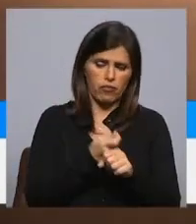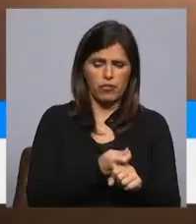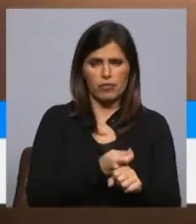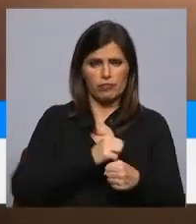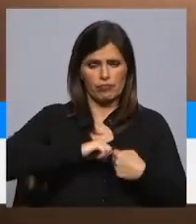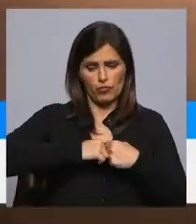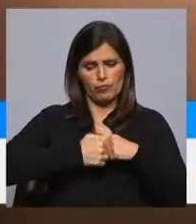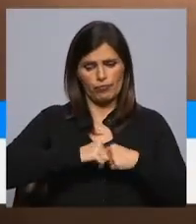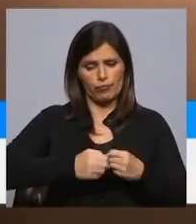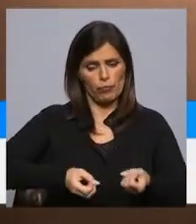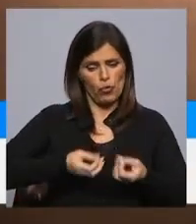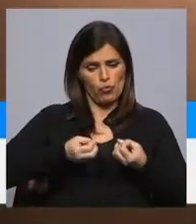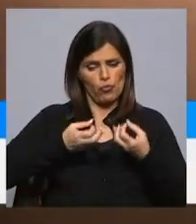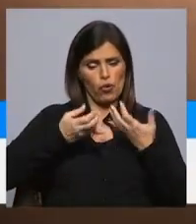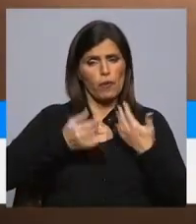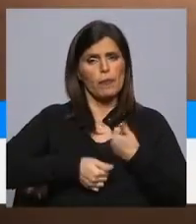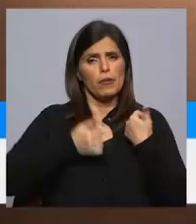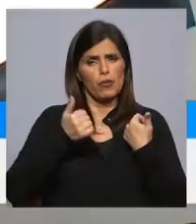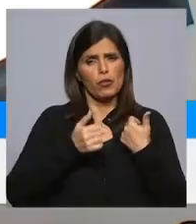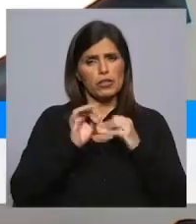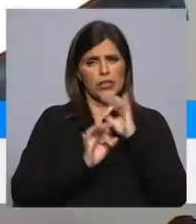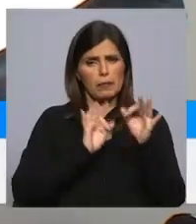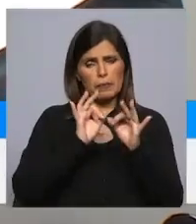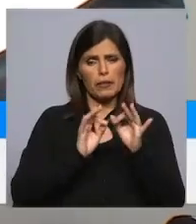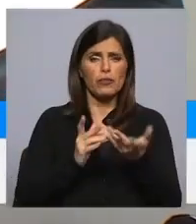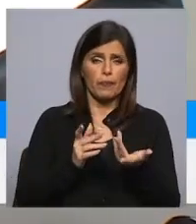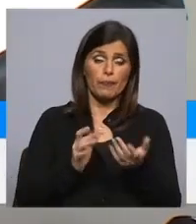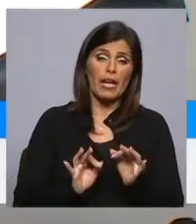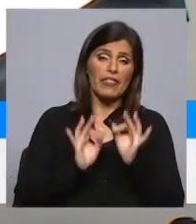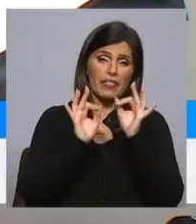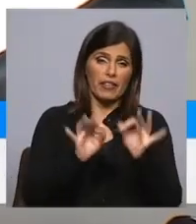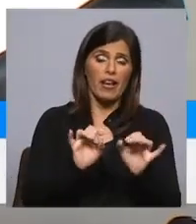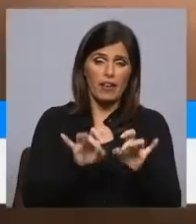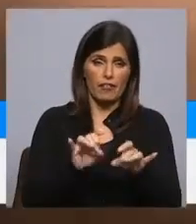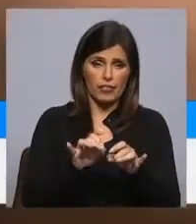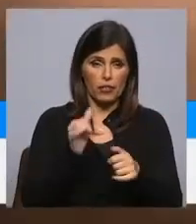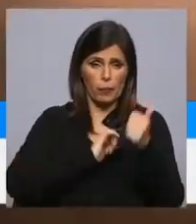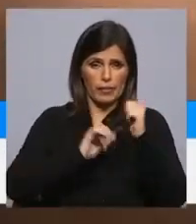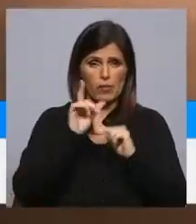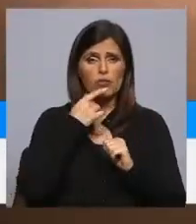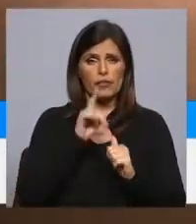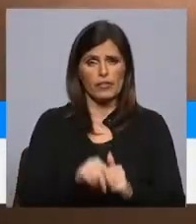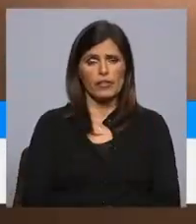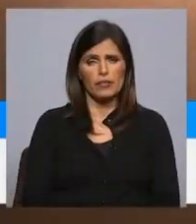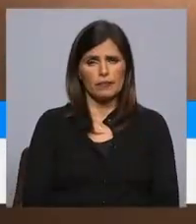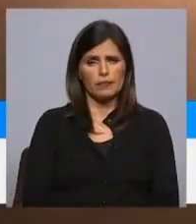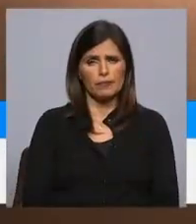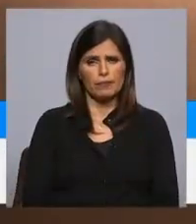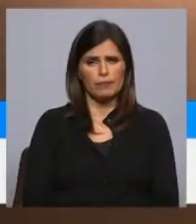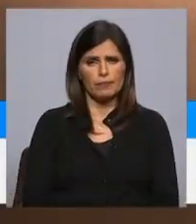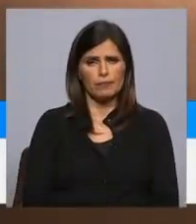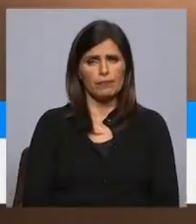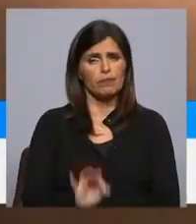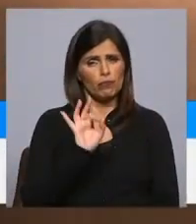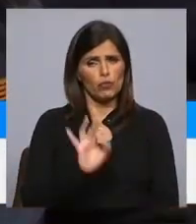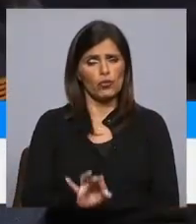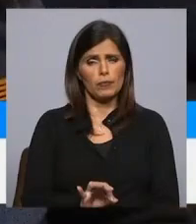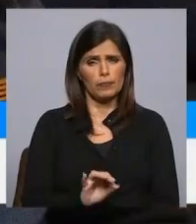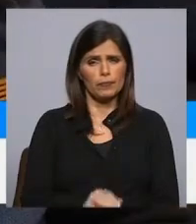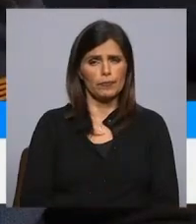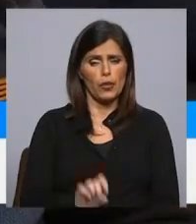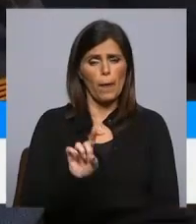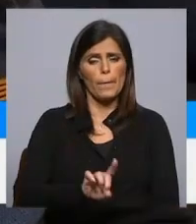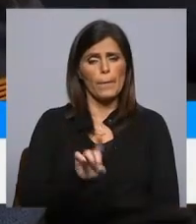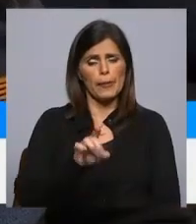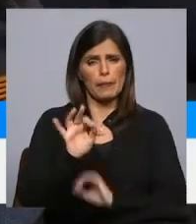articulações desgastadas. Um tratamento que adia ou pode mesmo evitar nova cirurgia. E missão cumprida. O primeiro